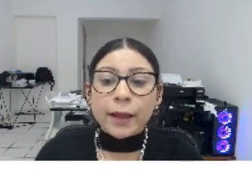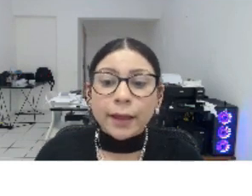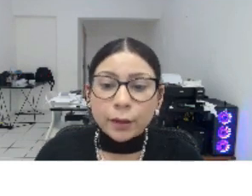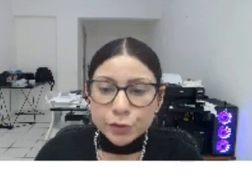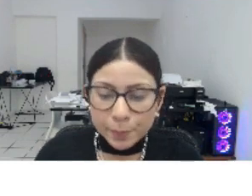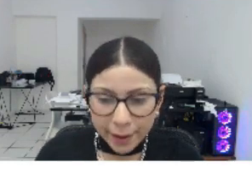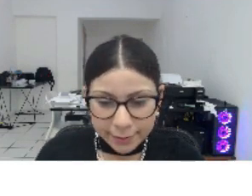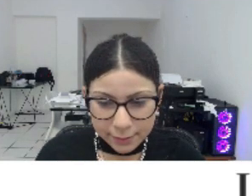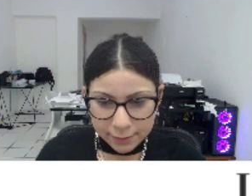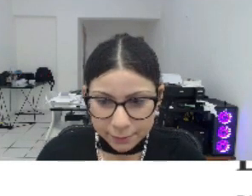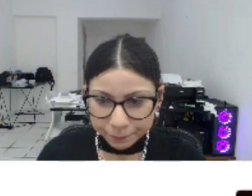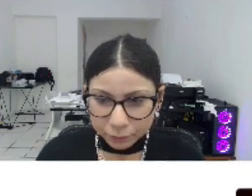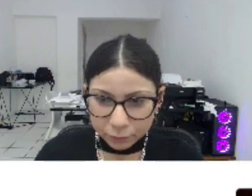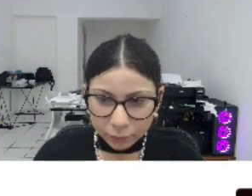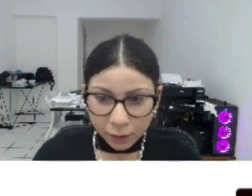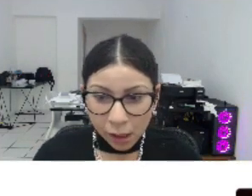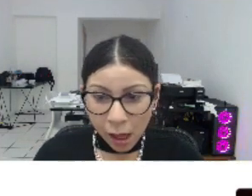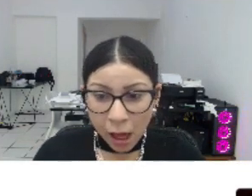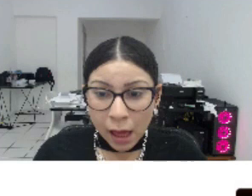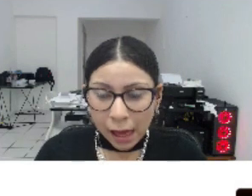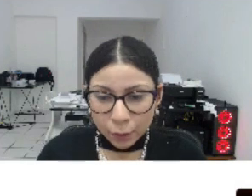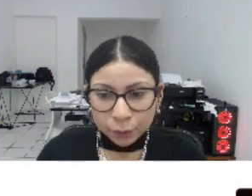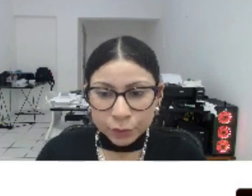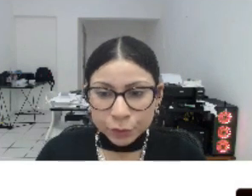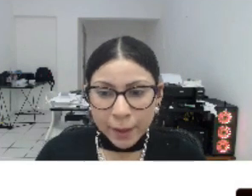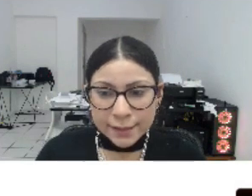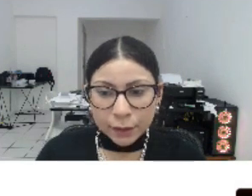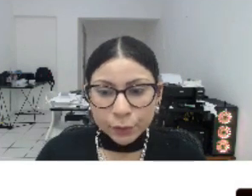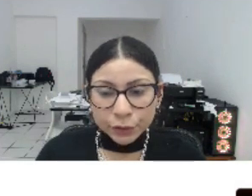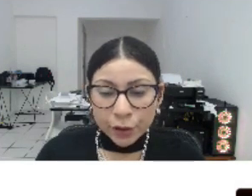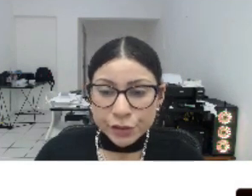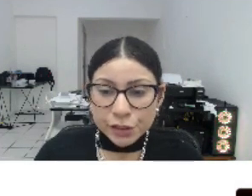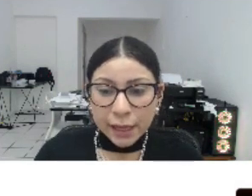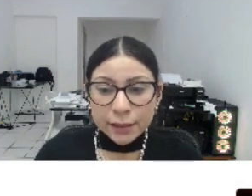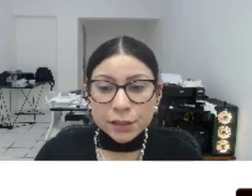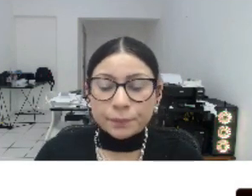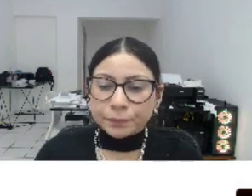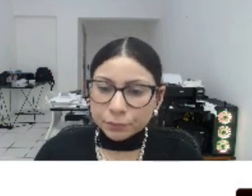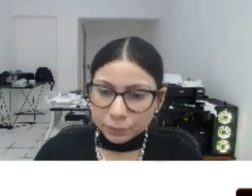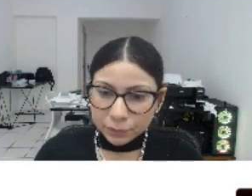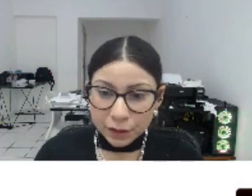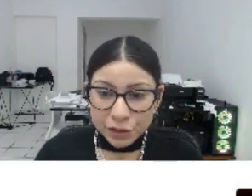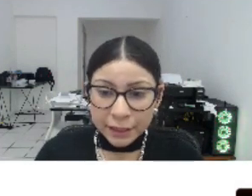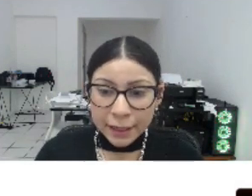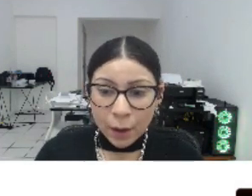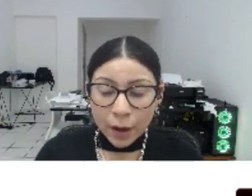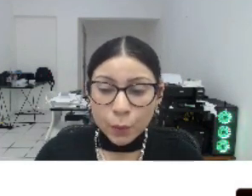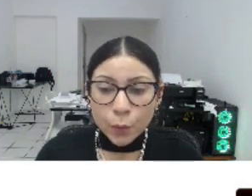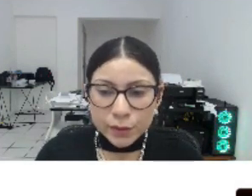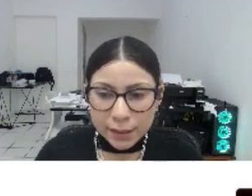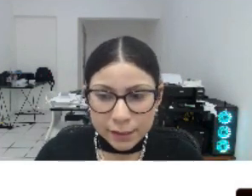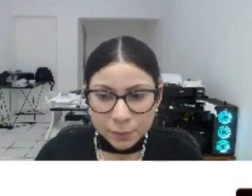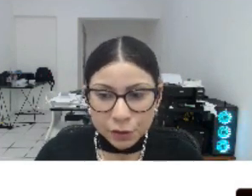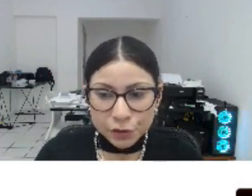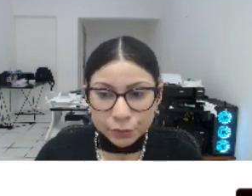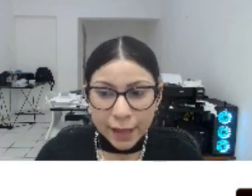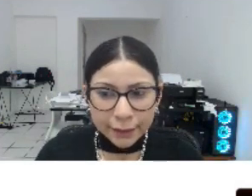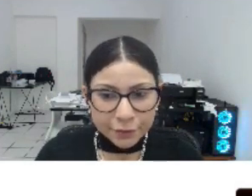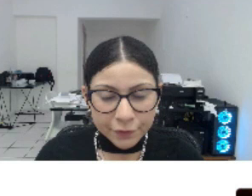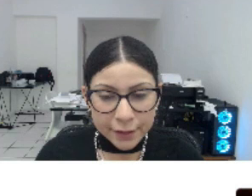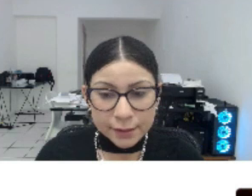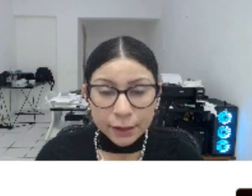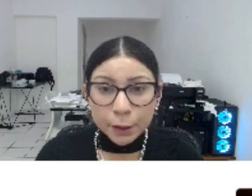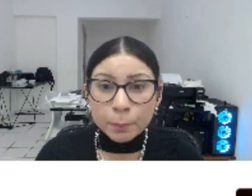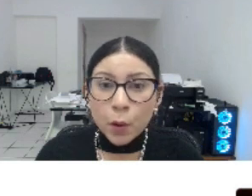mercado paralelo de peças. A coluna do Marcelo Godoy destaca que general acusa ex-ministro